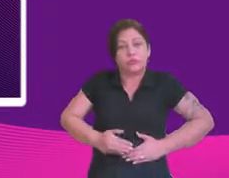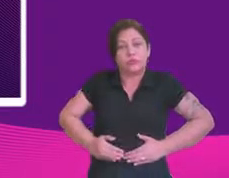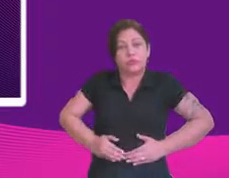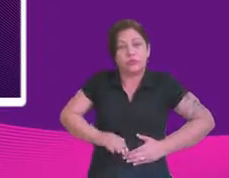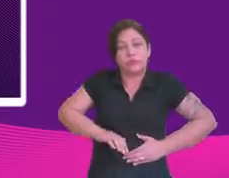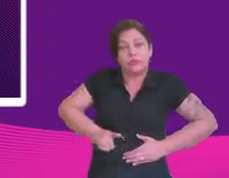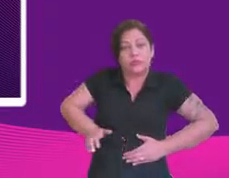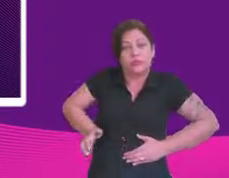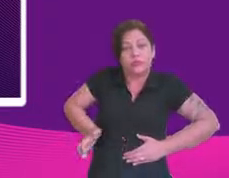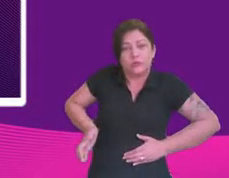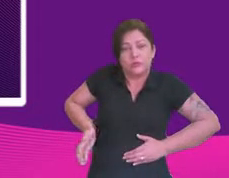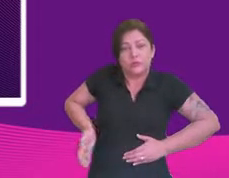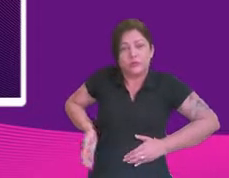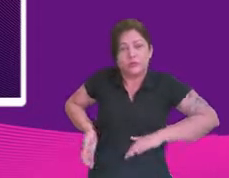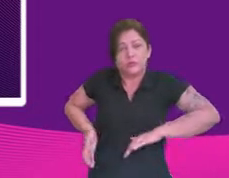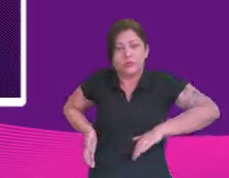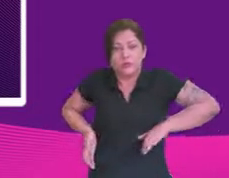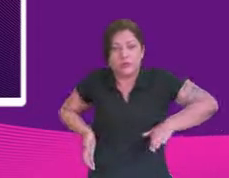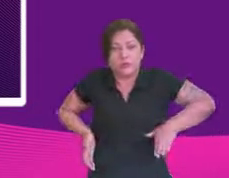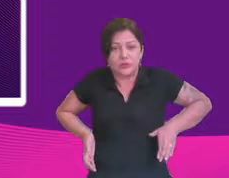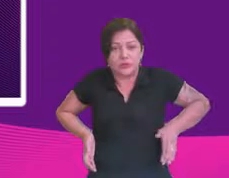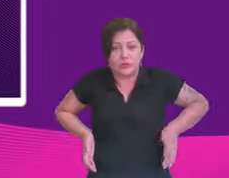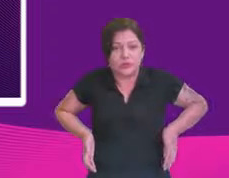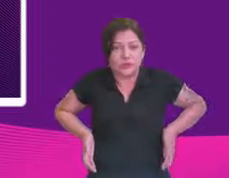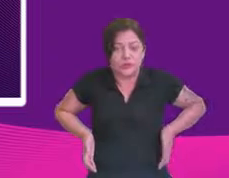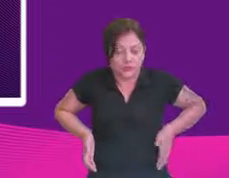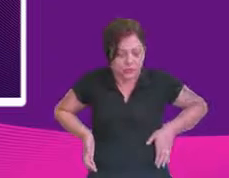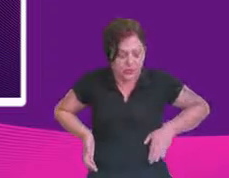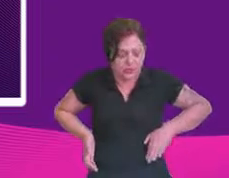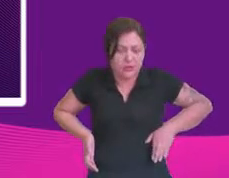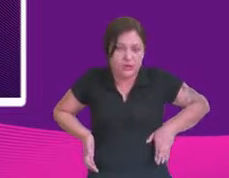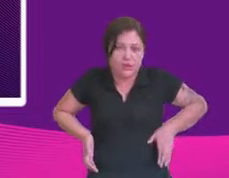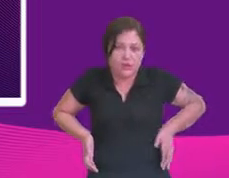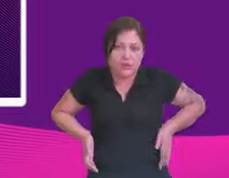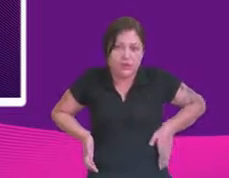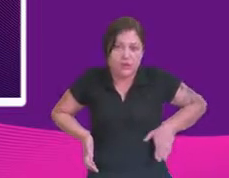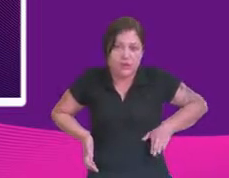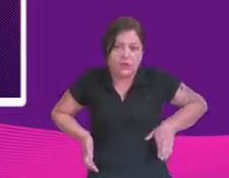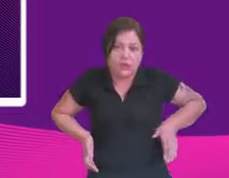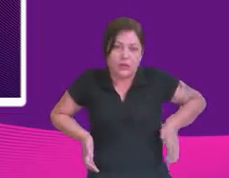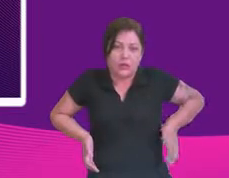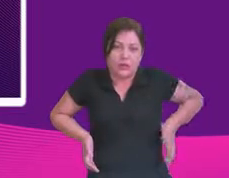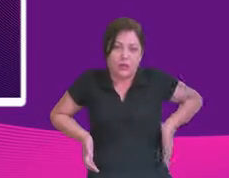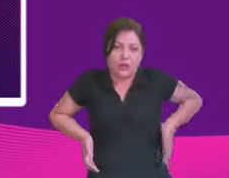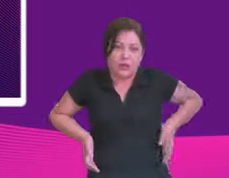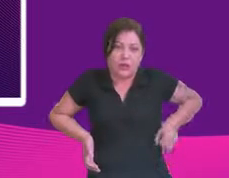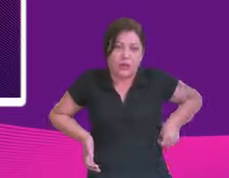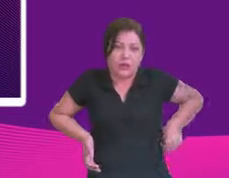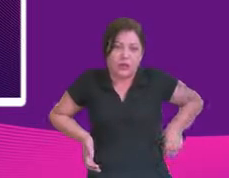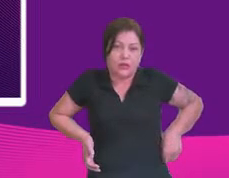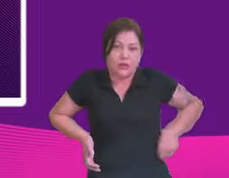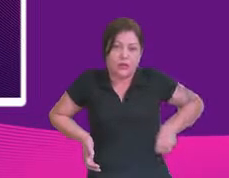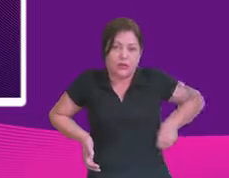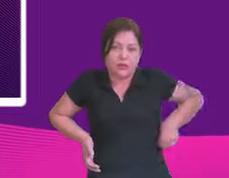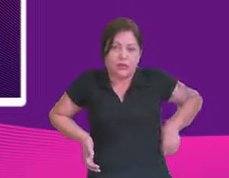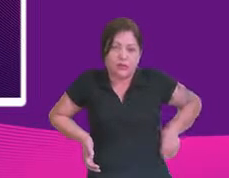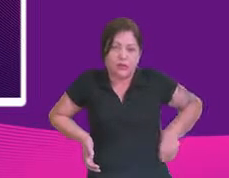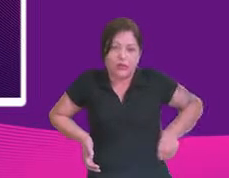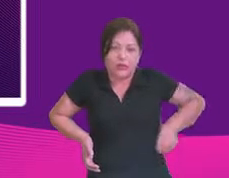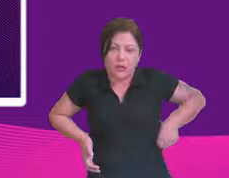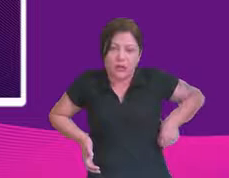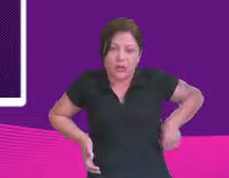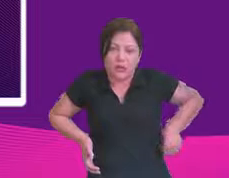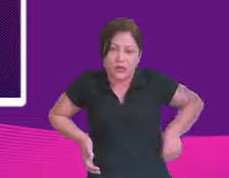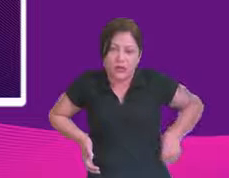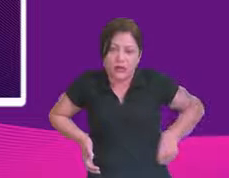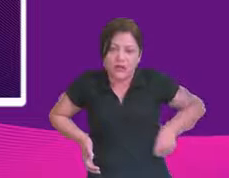periesplênica e no flanco esquerdo, a presença de espessamento peritoneal, alguns nódulos com hipodensidade,